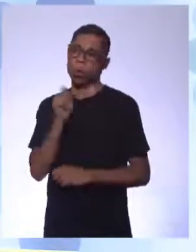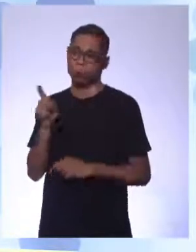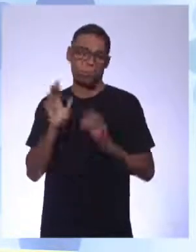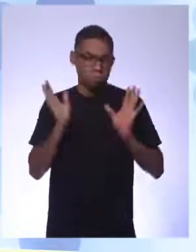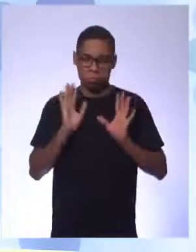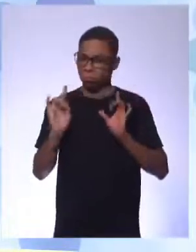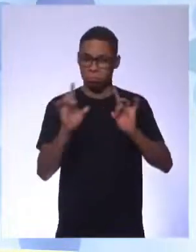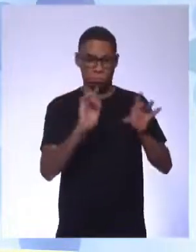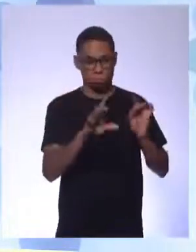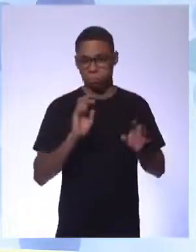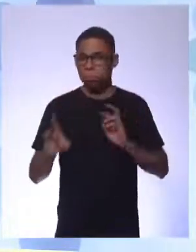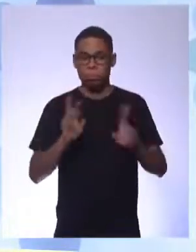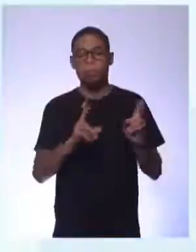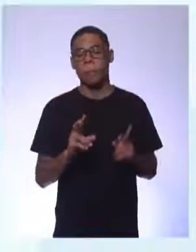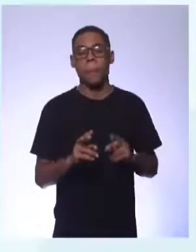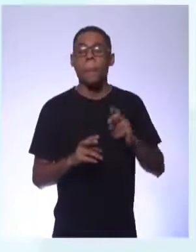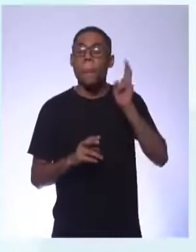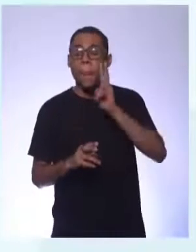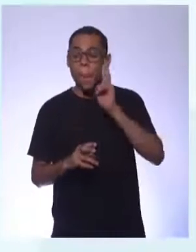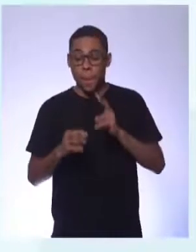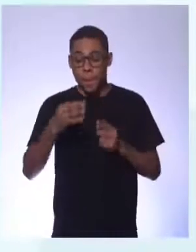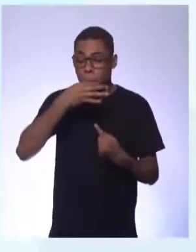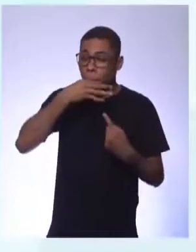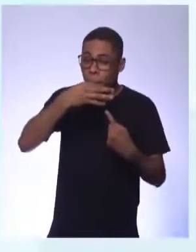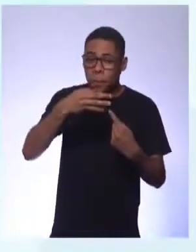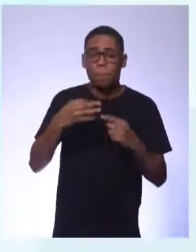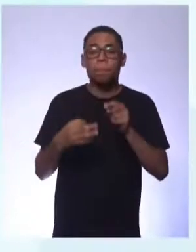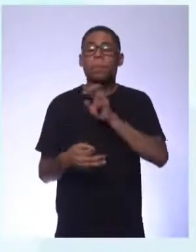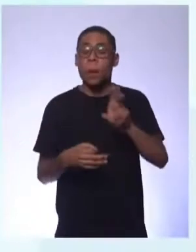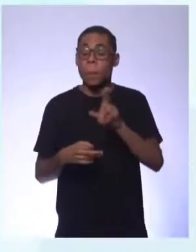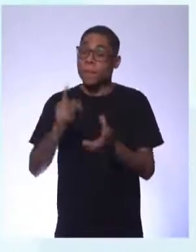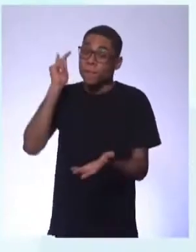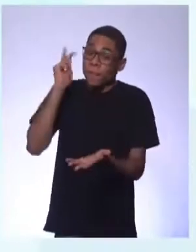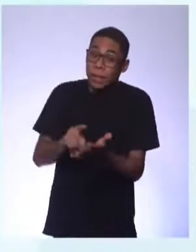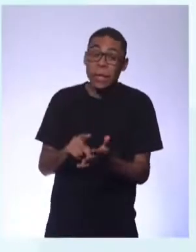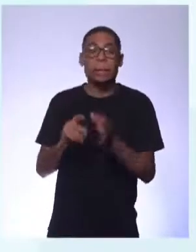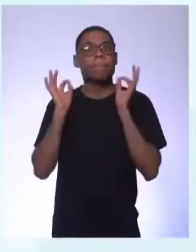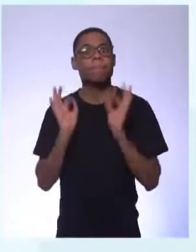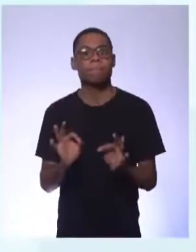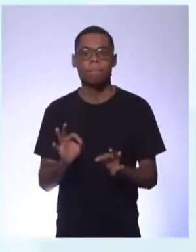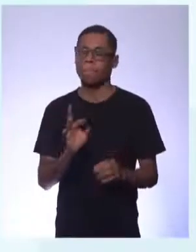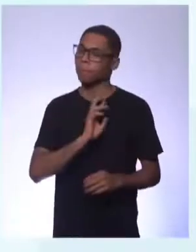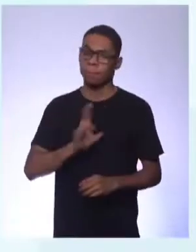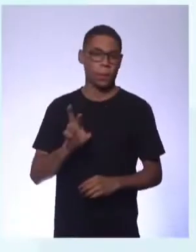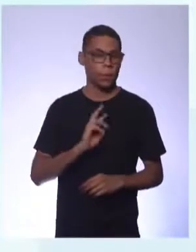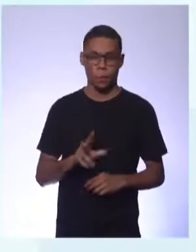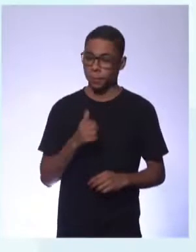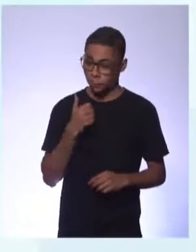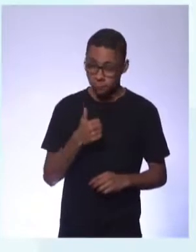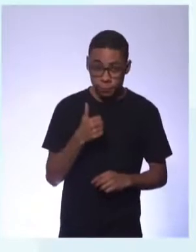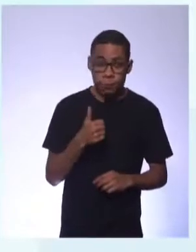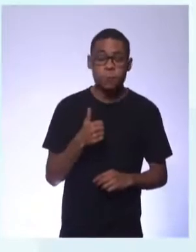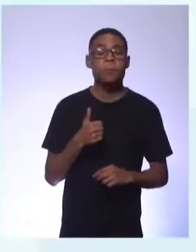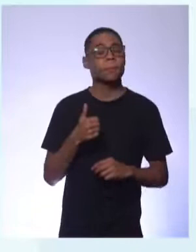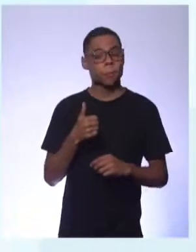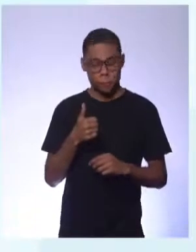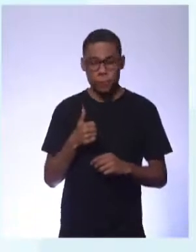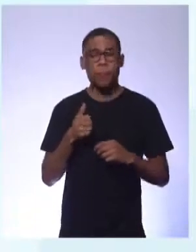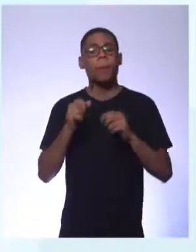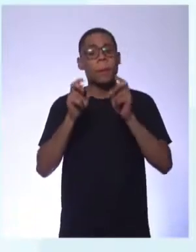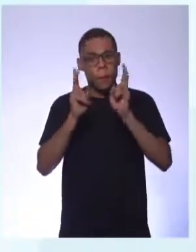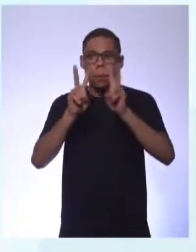aqui, sempre é bom lembrar que opiniões não são verdades absolutas. Questões polêmicas são